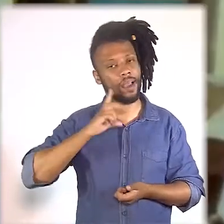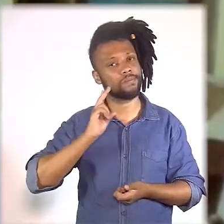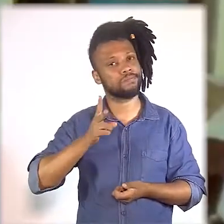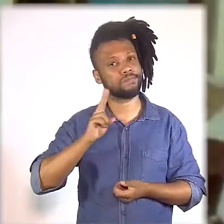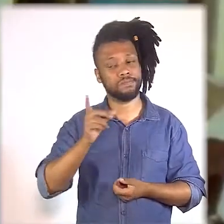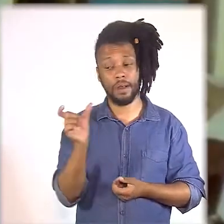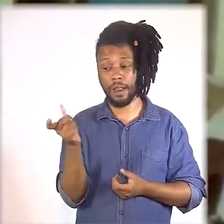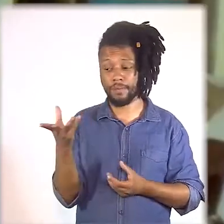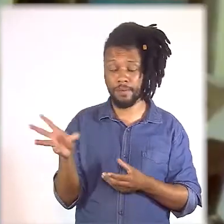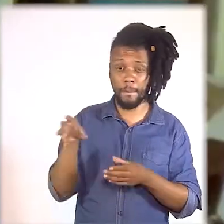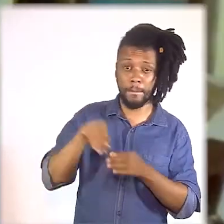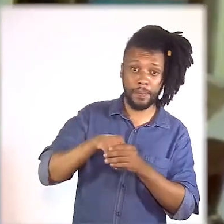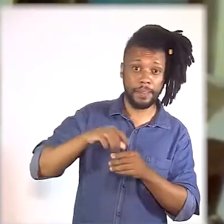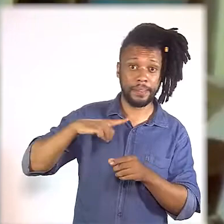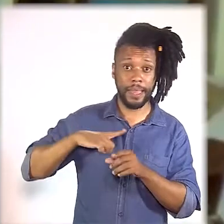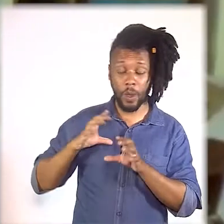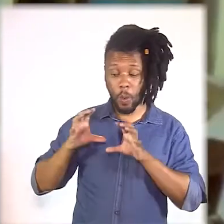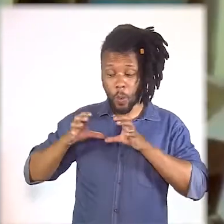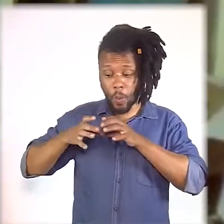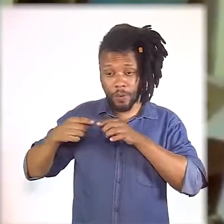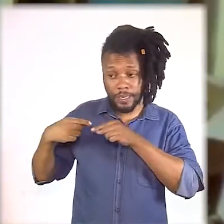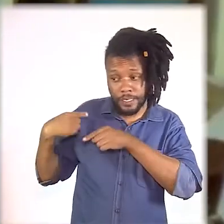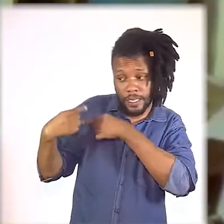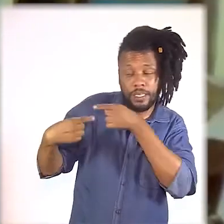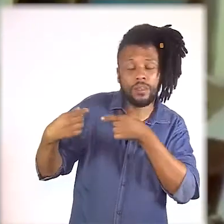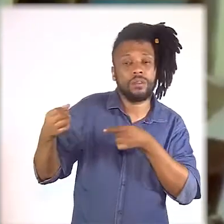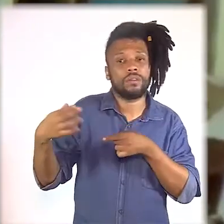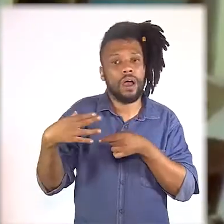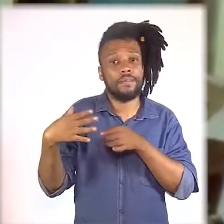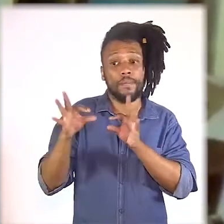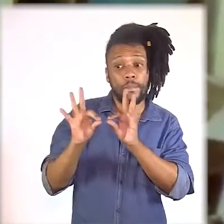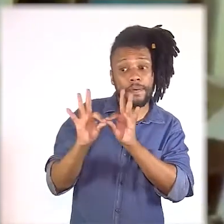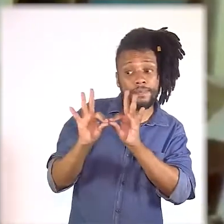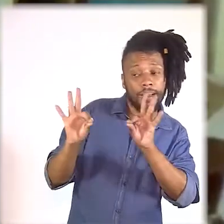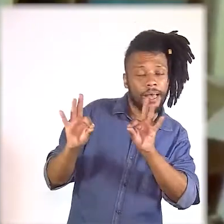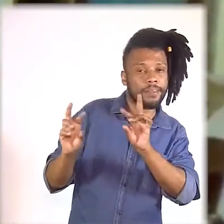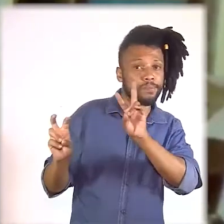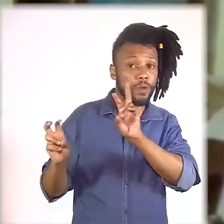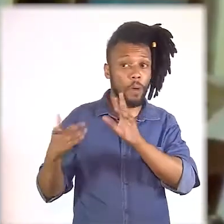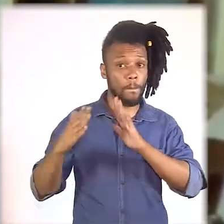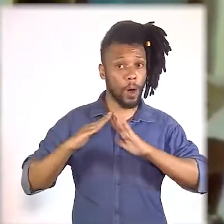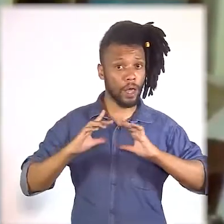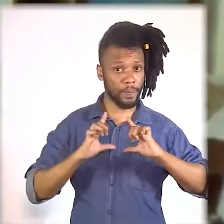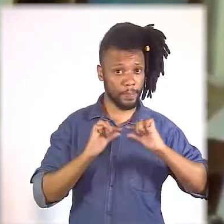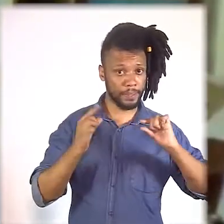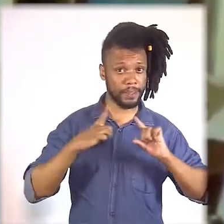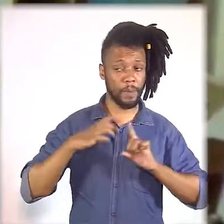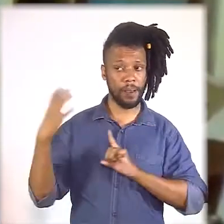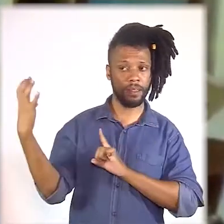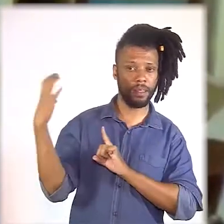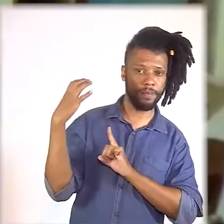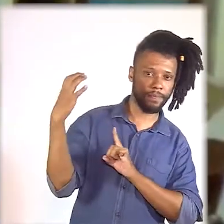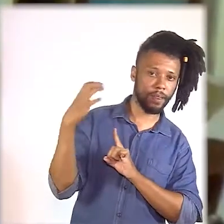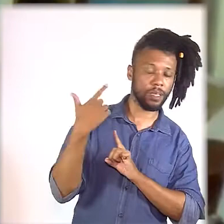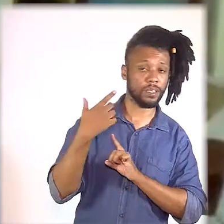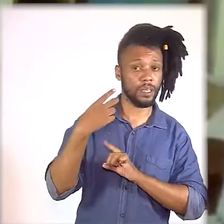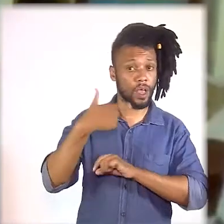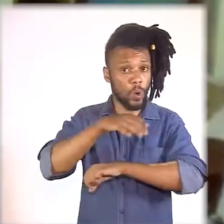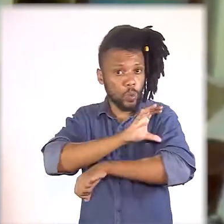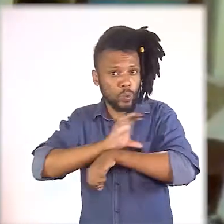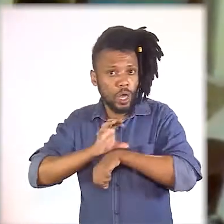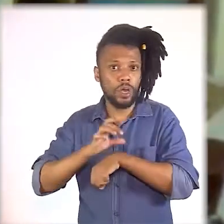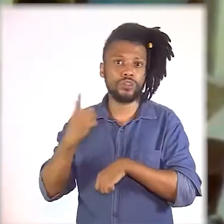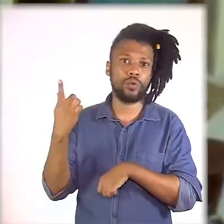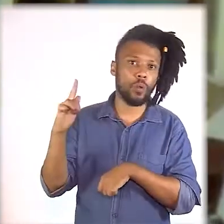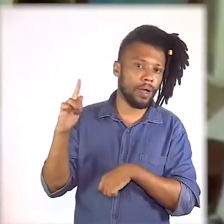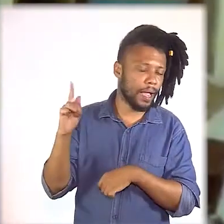Claro, sempre há incorporação. Quando aparece uma geração nova, novas expressões surgem. Eu moro aqui em Brasília, eu tenho uma influência cultural de